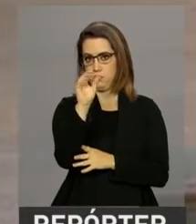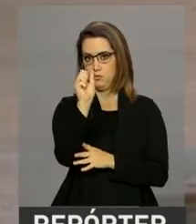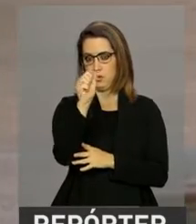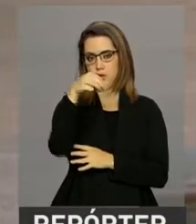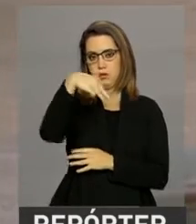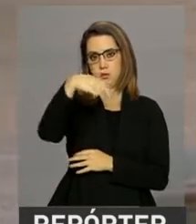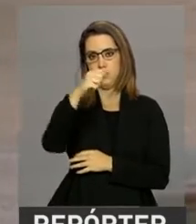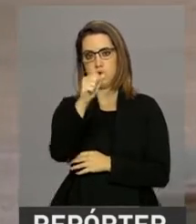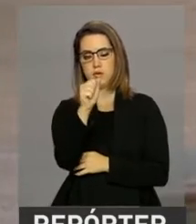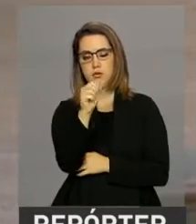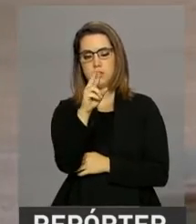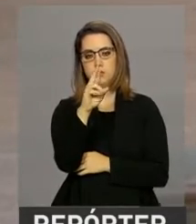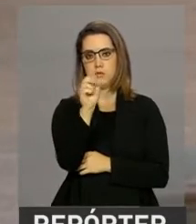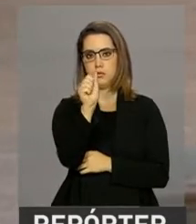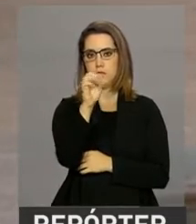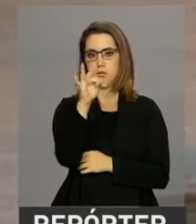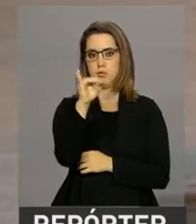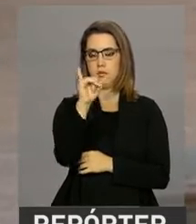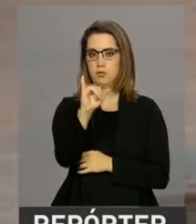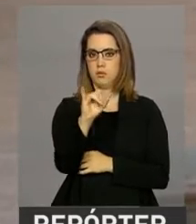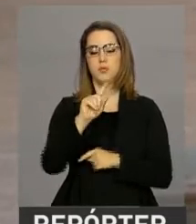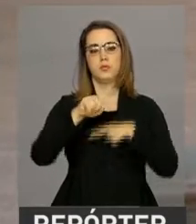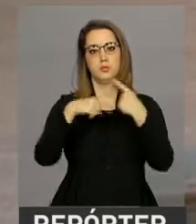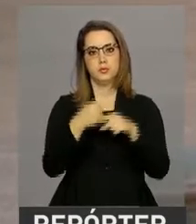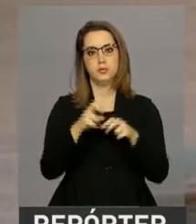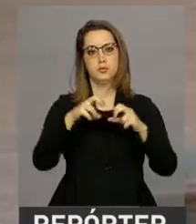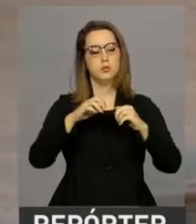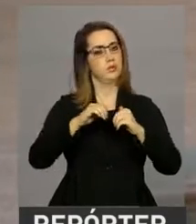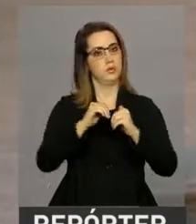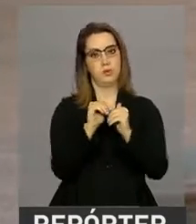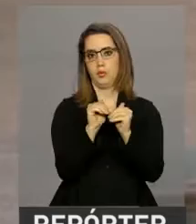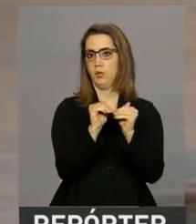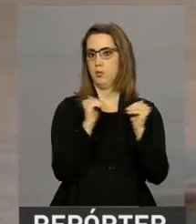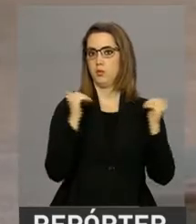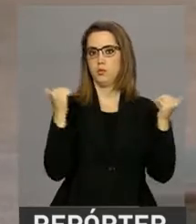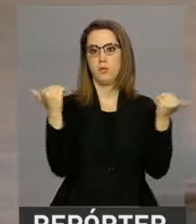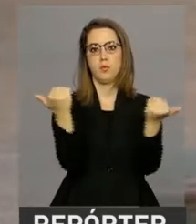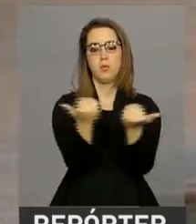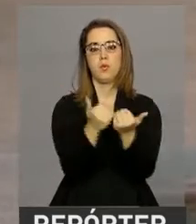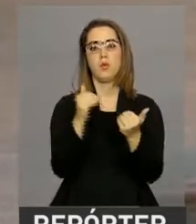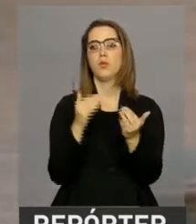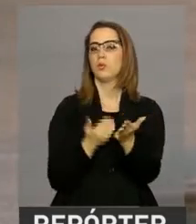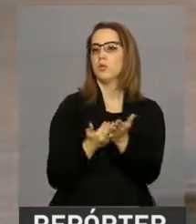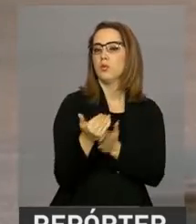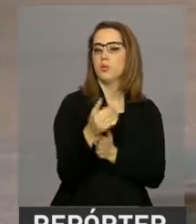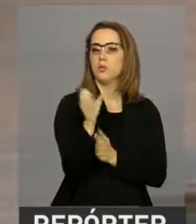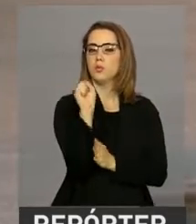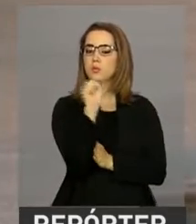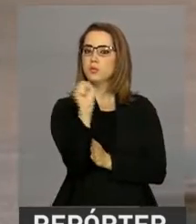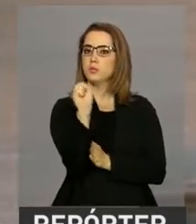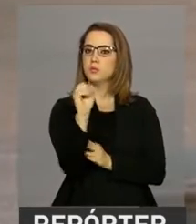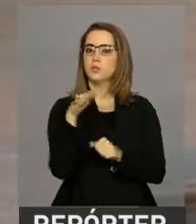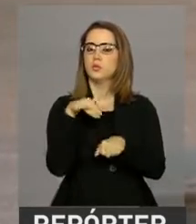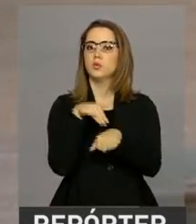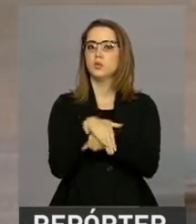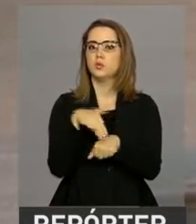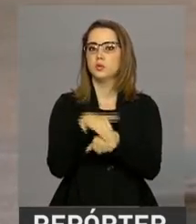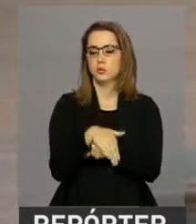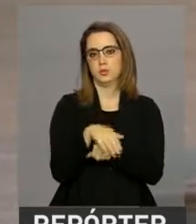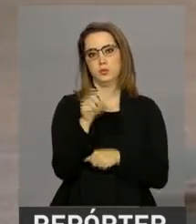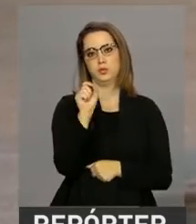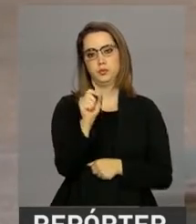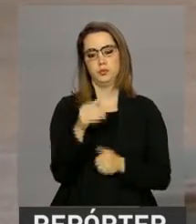Logo depois, eles seguem para o estádio do Maracanã, onde acontece a abertura, a partir das 8. Lembrando que mais cedo, o ministro das